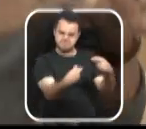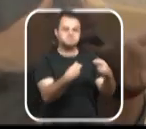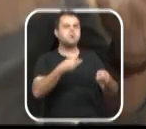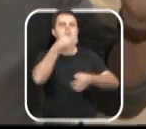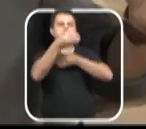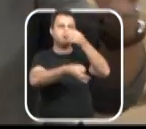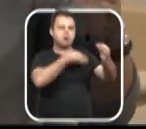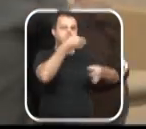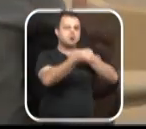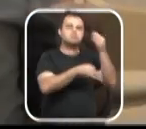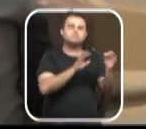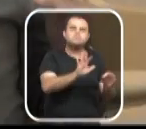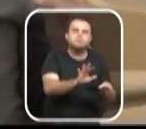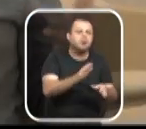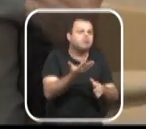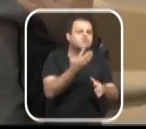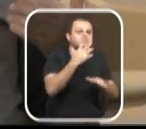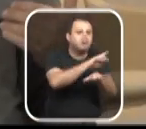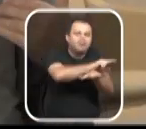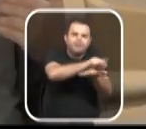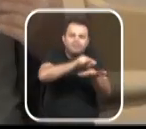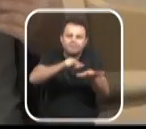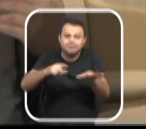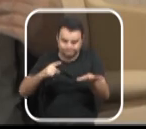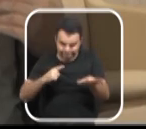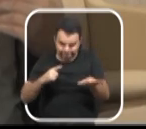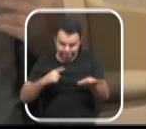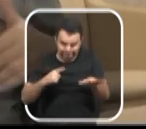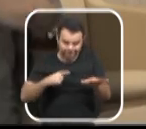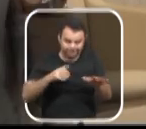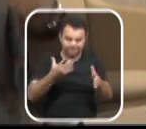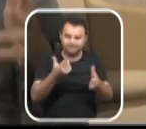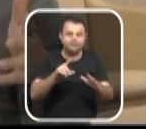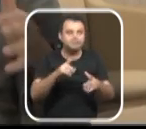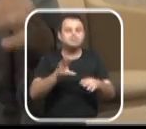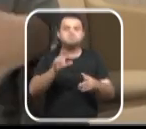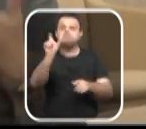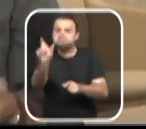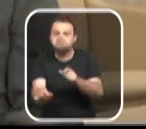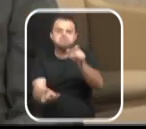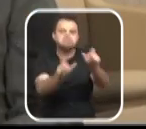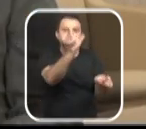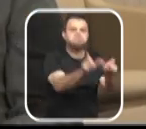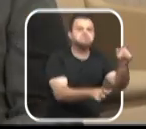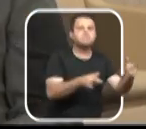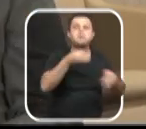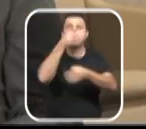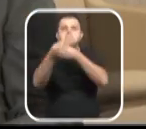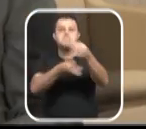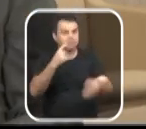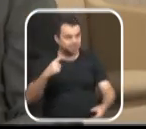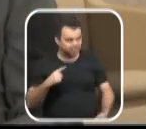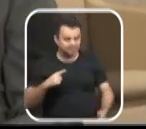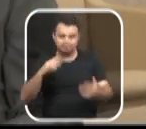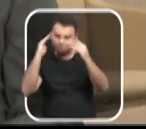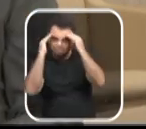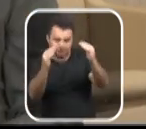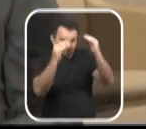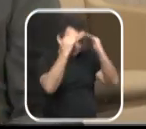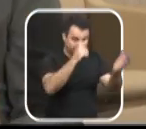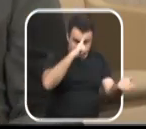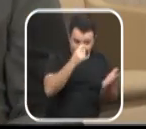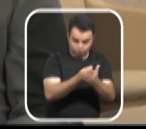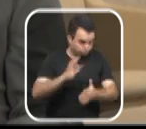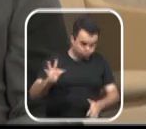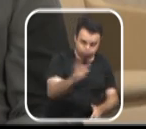de cada segmento da escola nesse conselho e nas decisões que envolvem a vida escolar? É muito pouco.